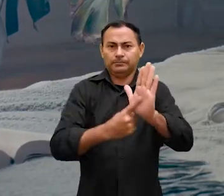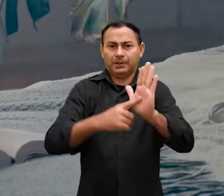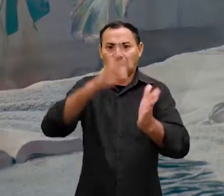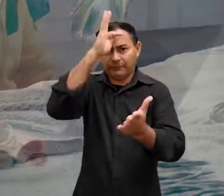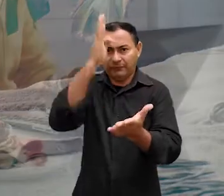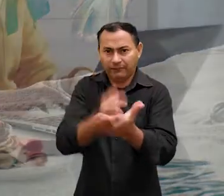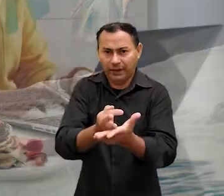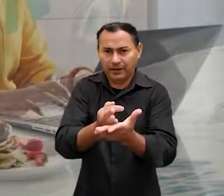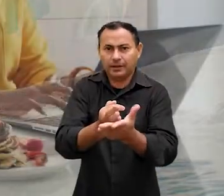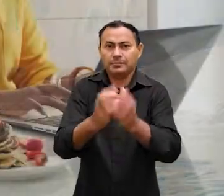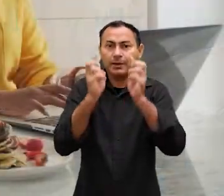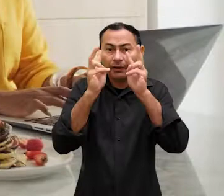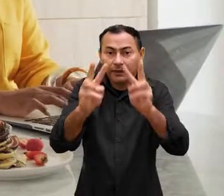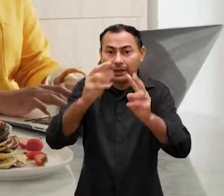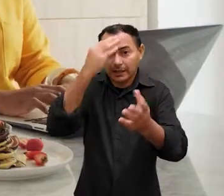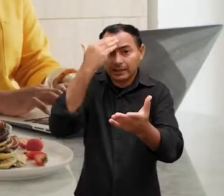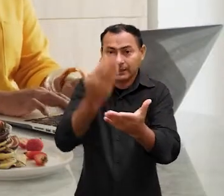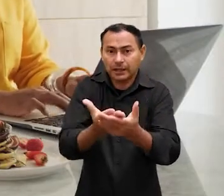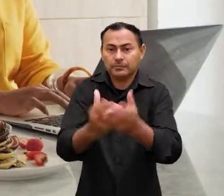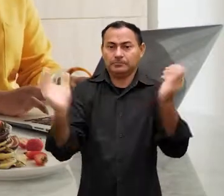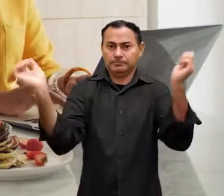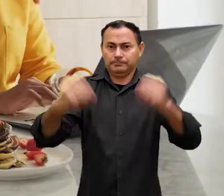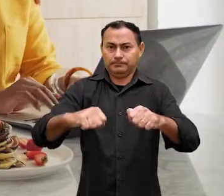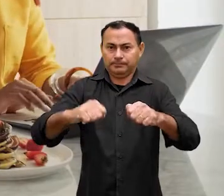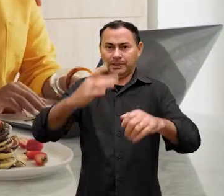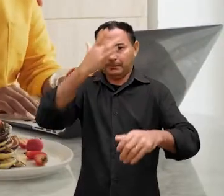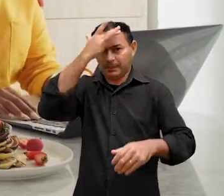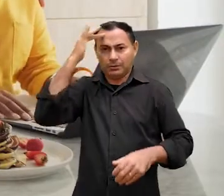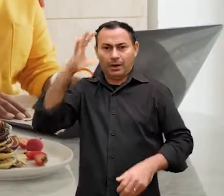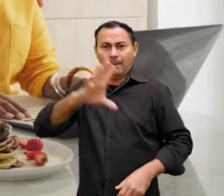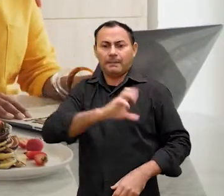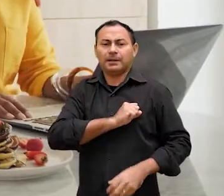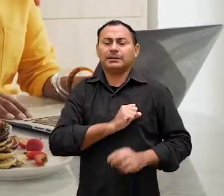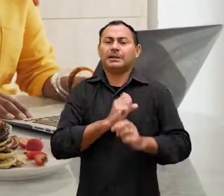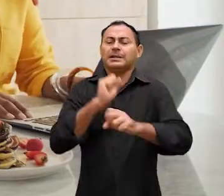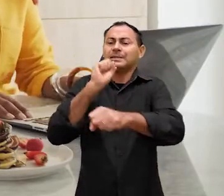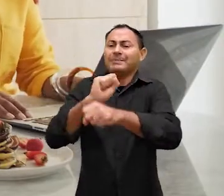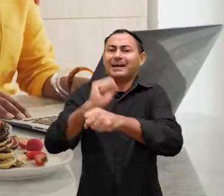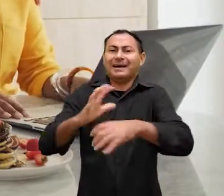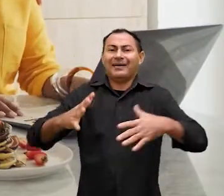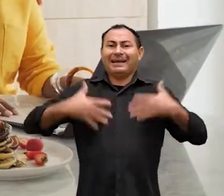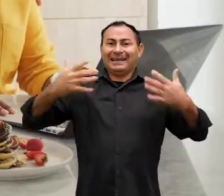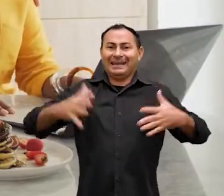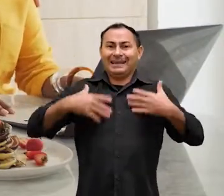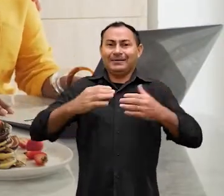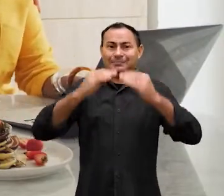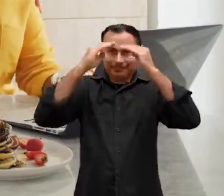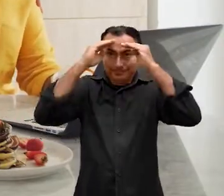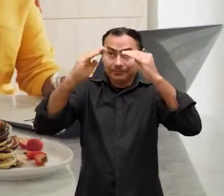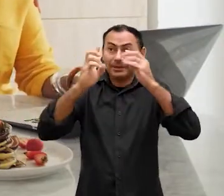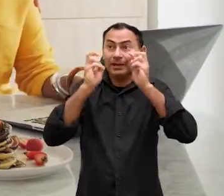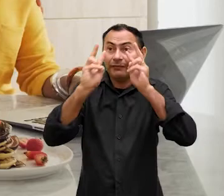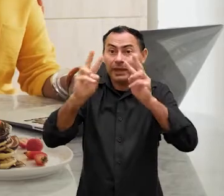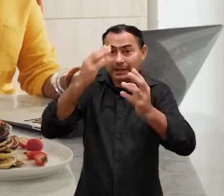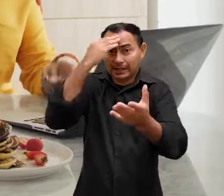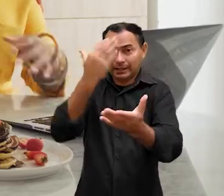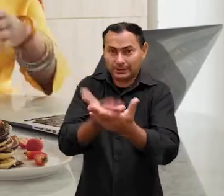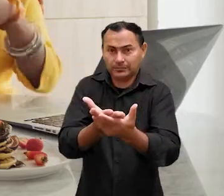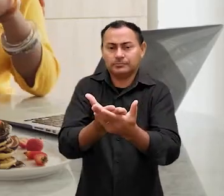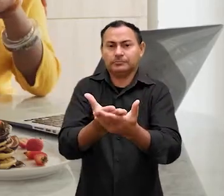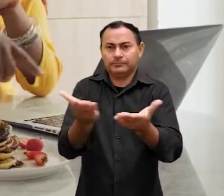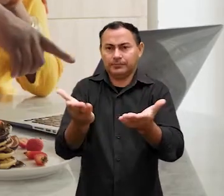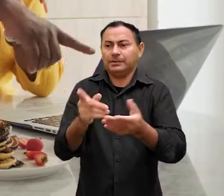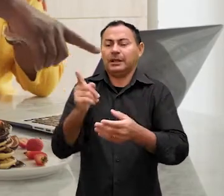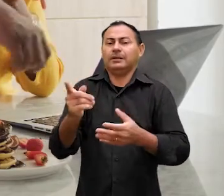fé para ver e acreditar no potencial da pessoa amada e espera com alegria pelo cumprimento daquilo que vê e crê a